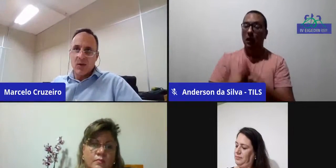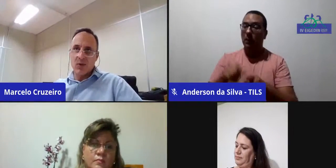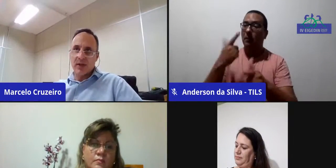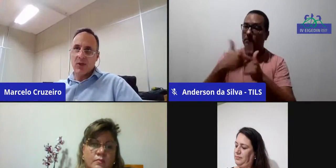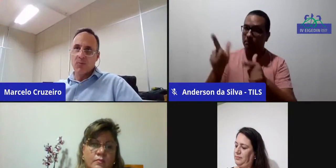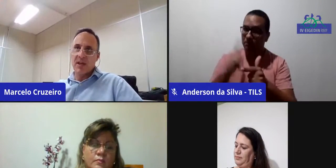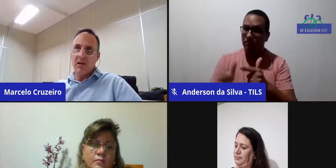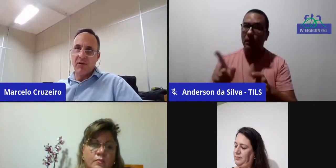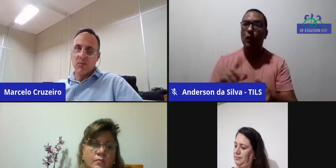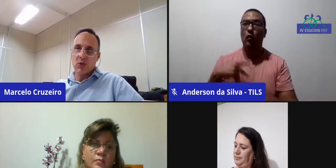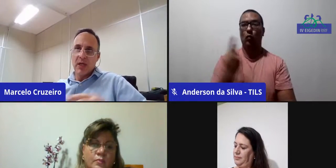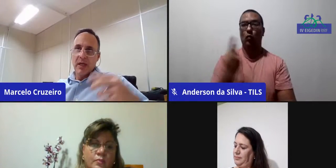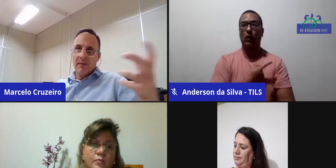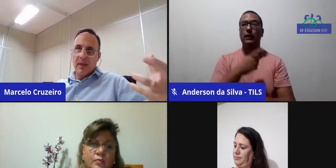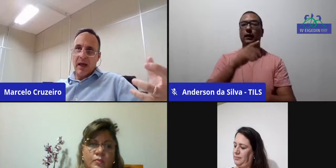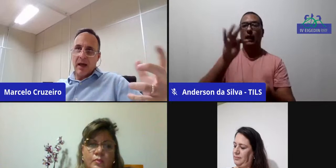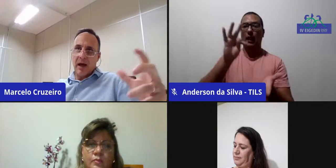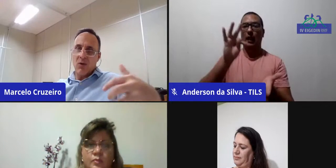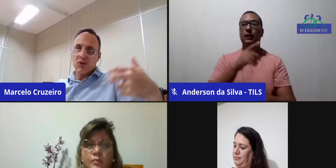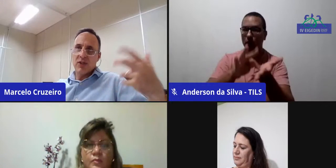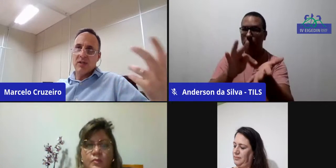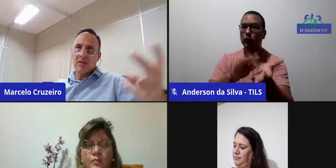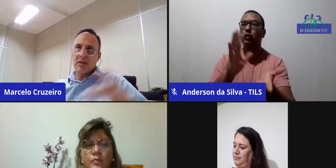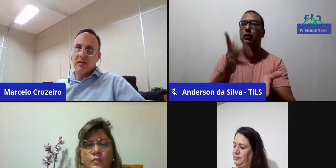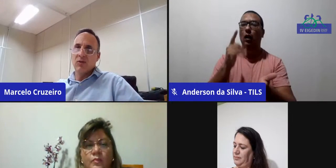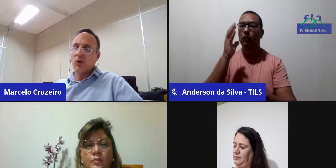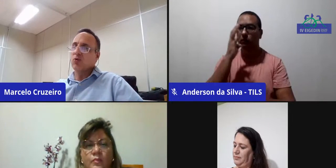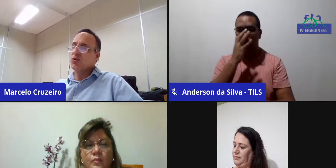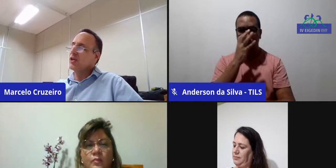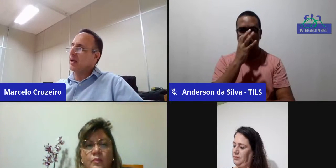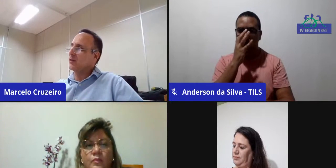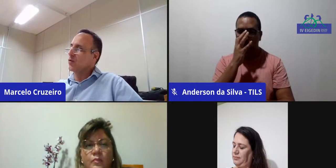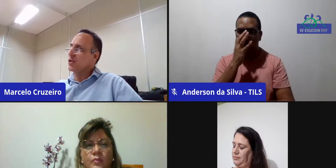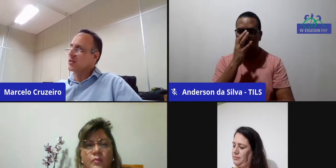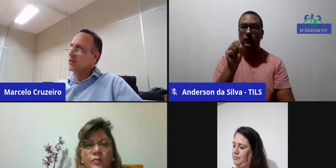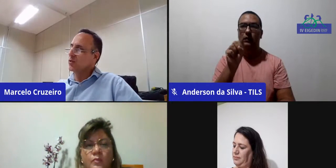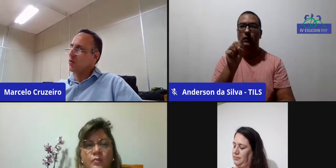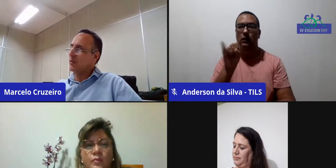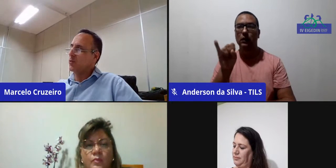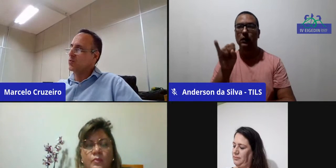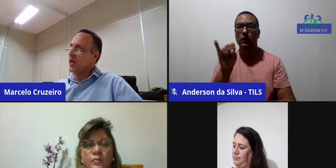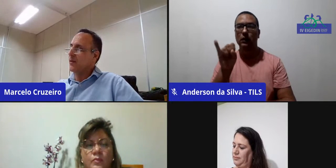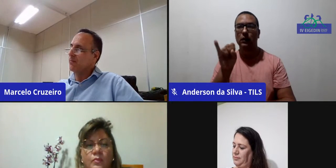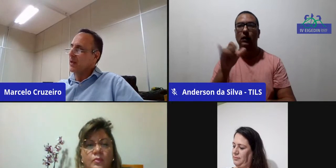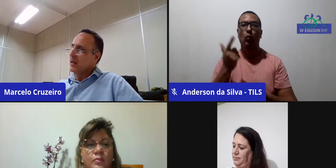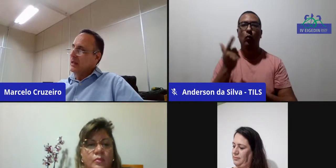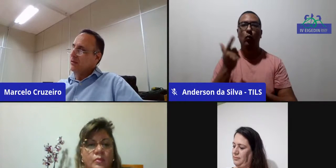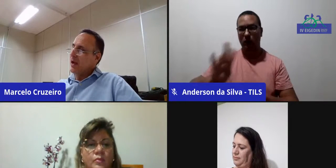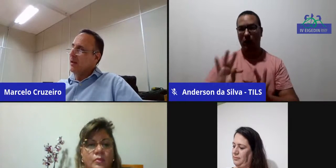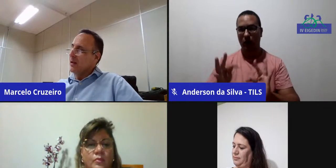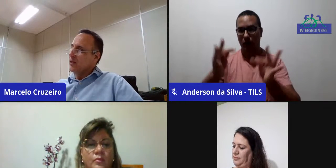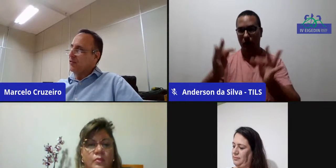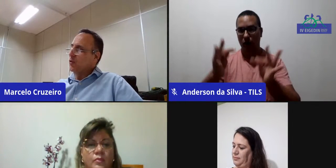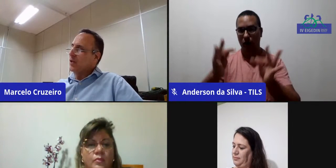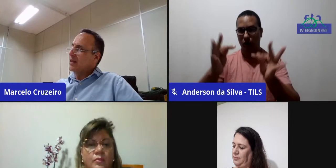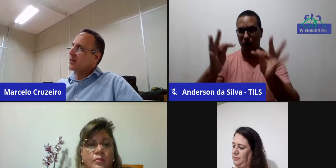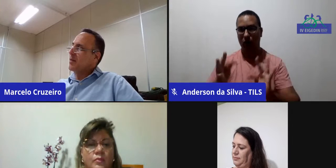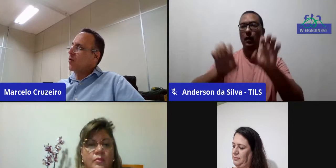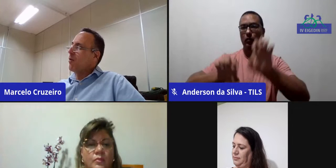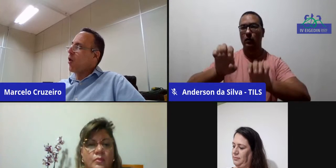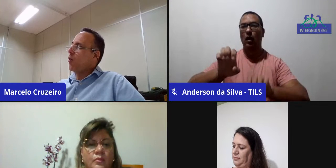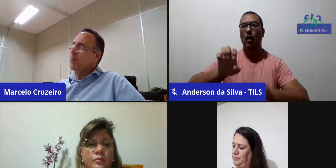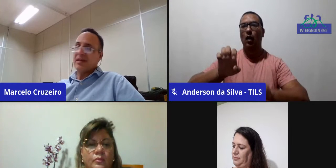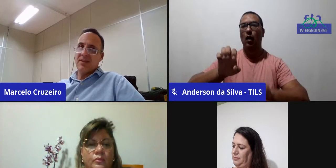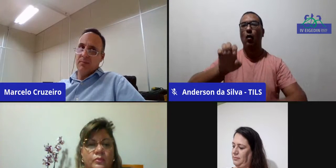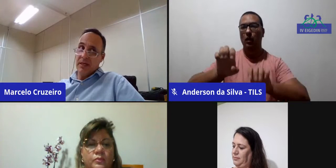nós técnicos aqui observamos ao se introduzir tecnologias na indústria 4.0. Né?